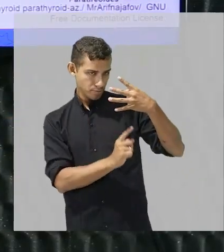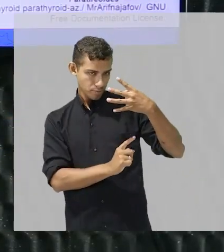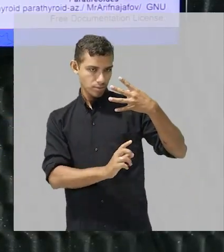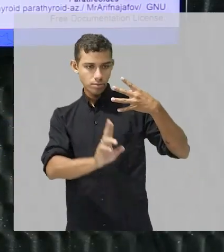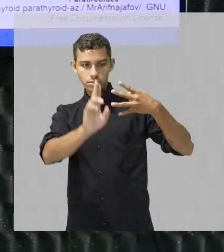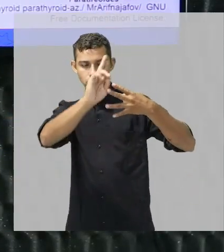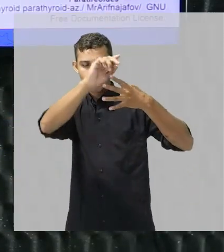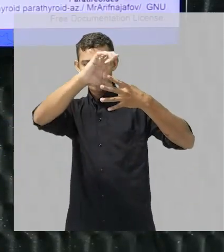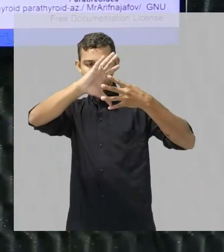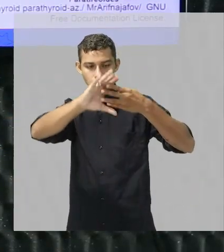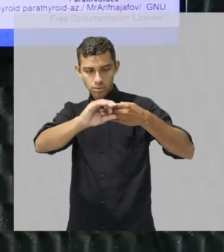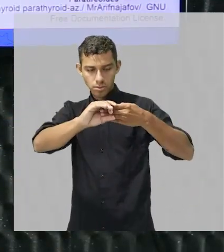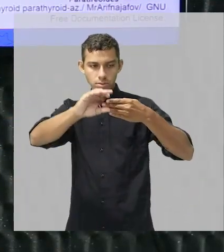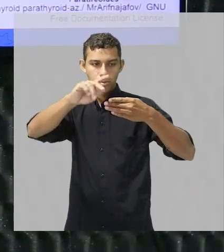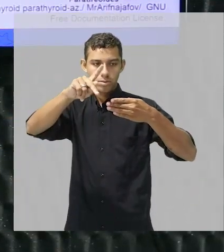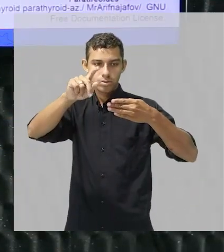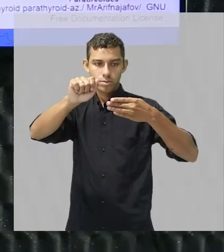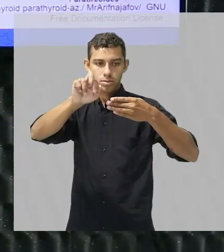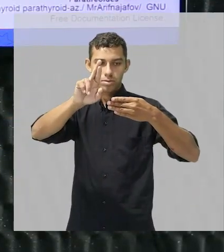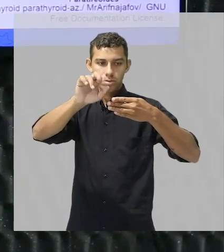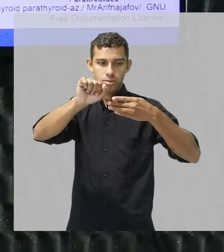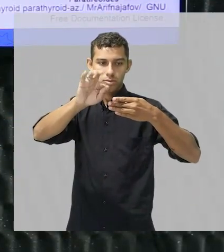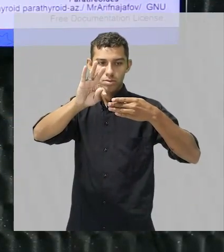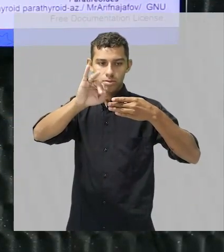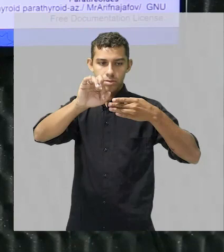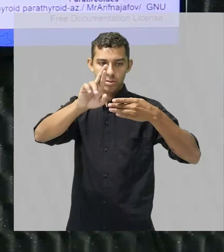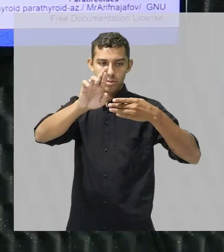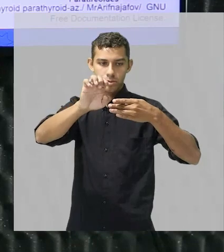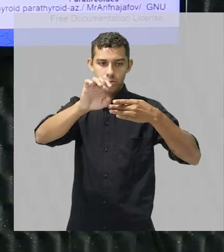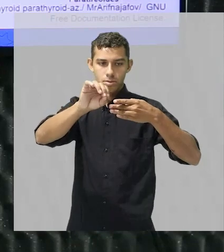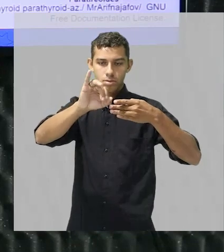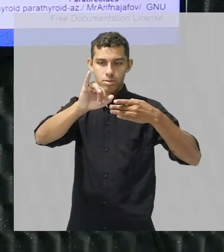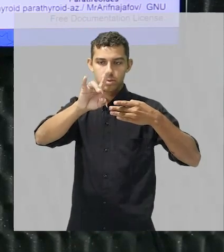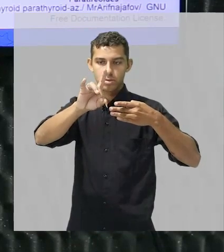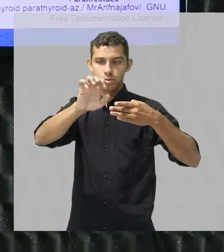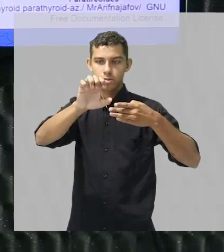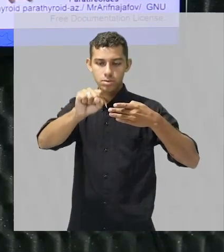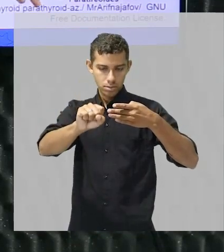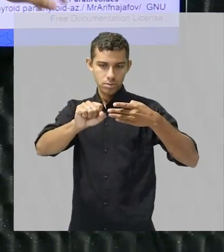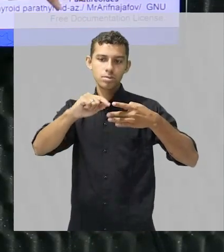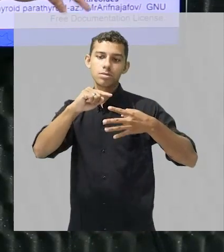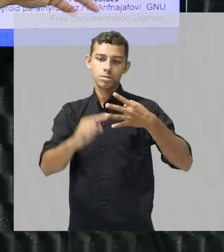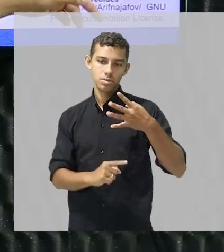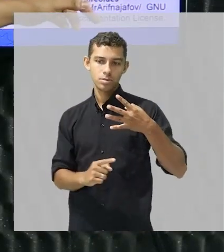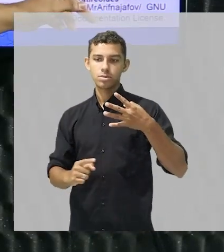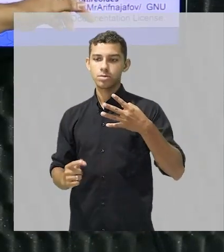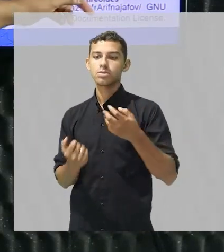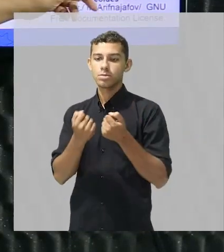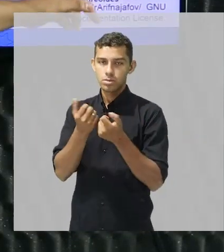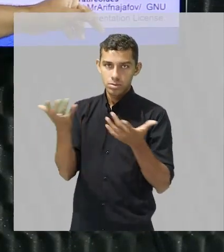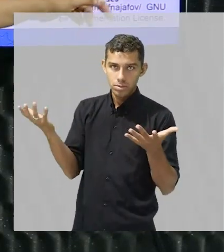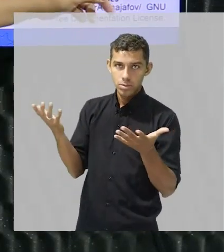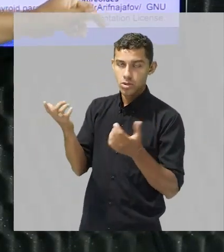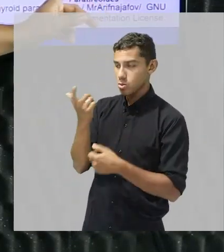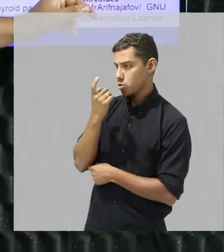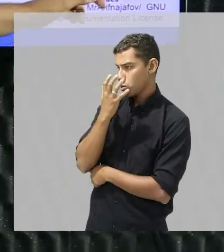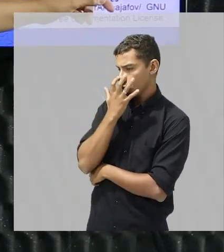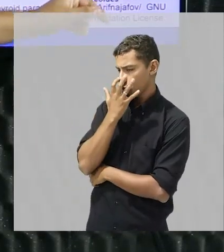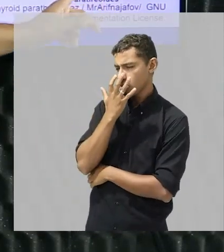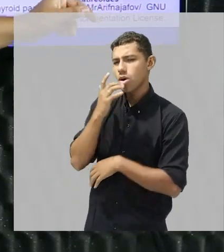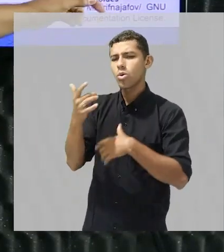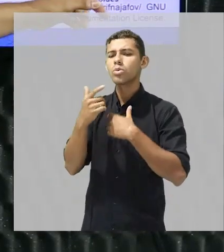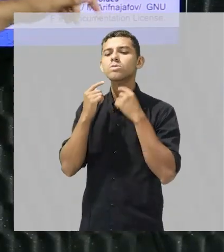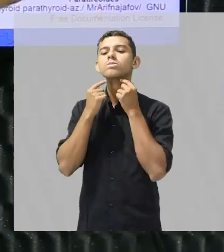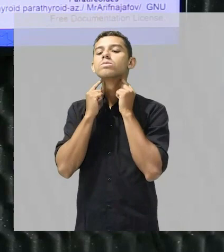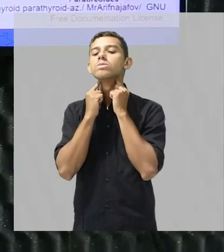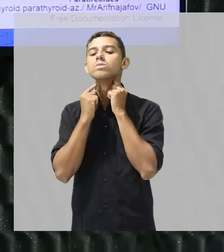estão localizadas 2 de cada lado, atrás da glândula tireoide. Então, a gente só destacou para vocês verem mais ou menos em que região